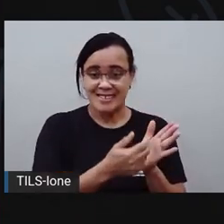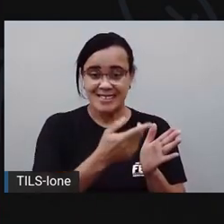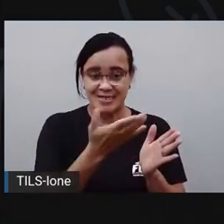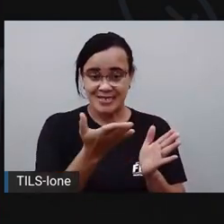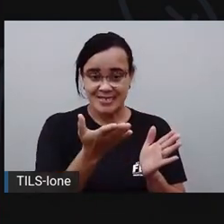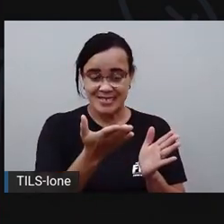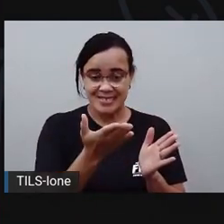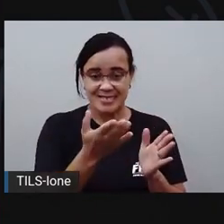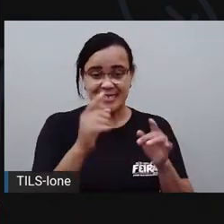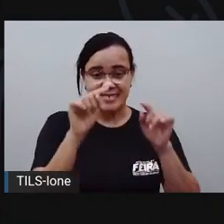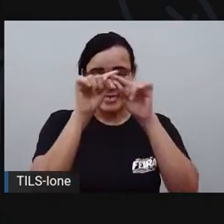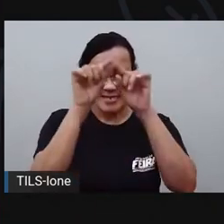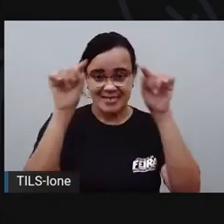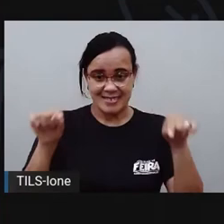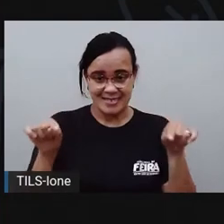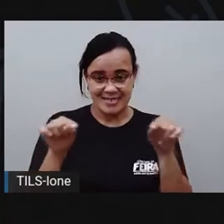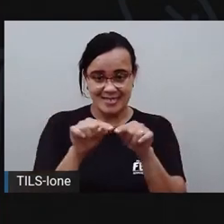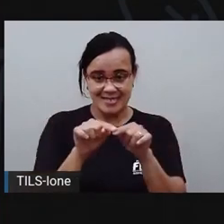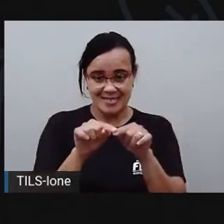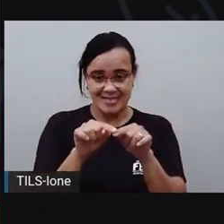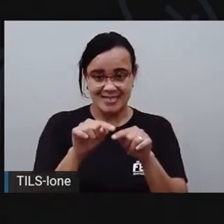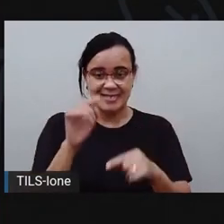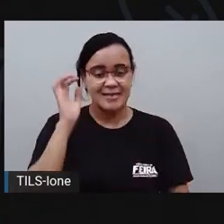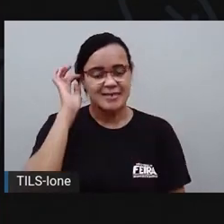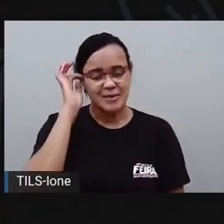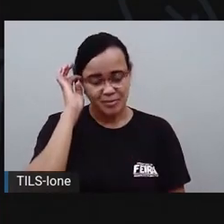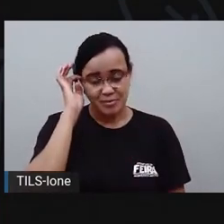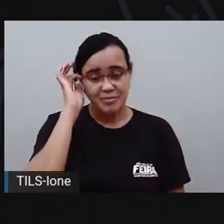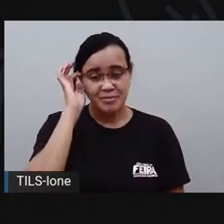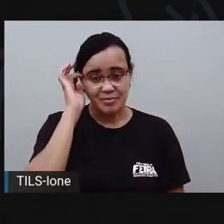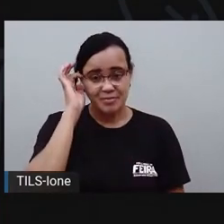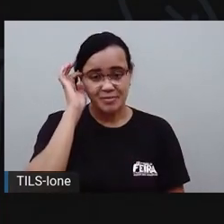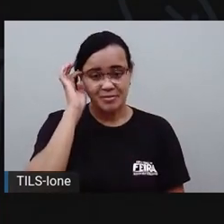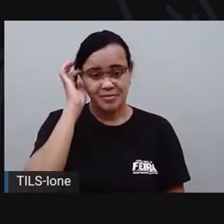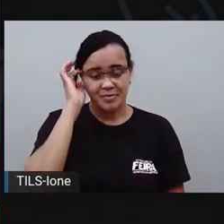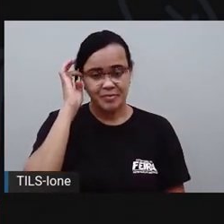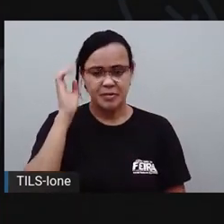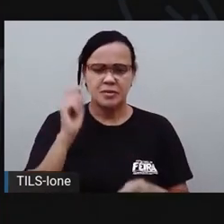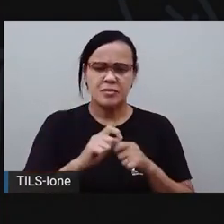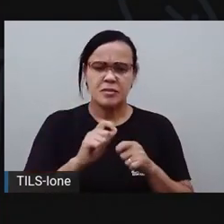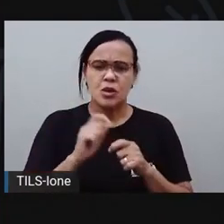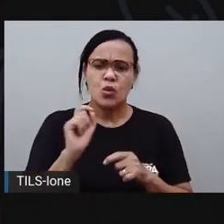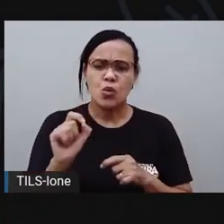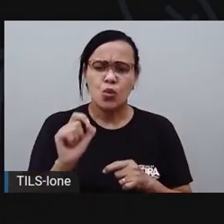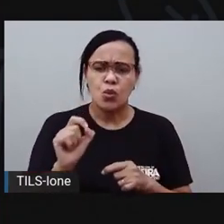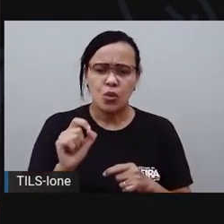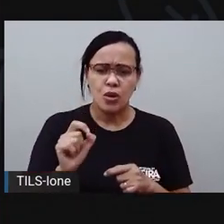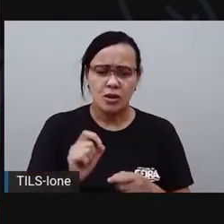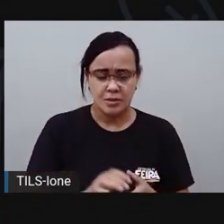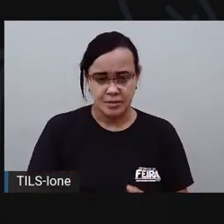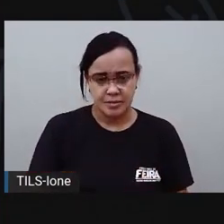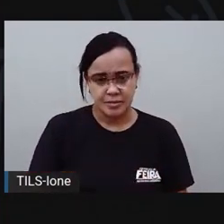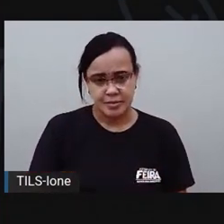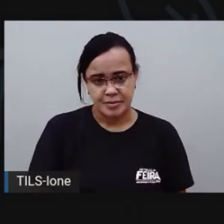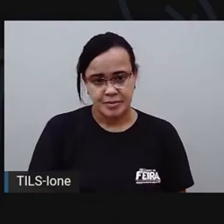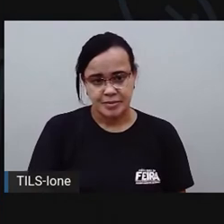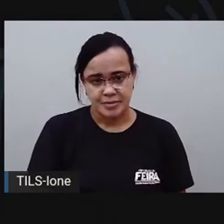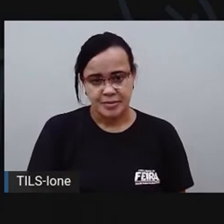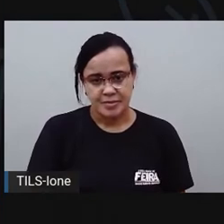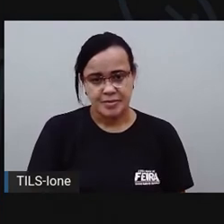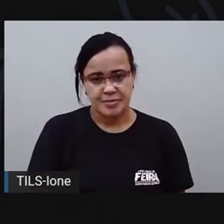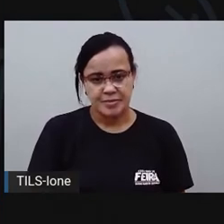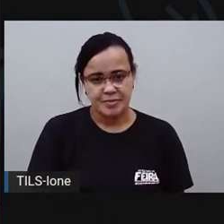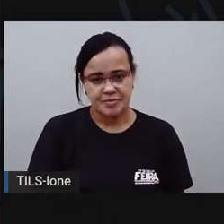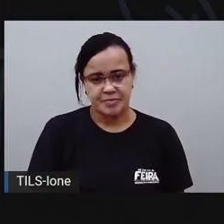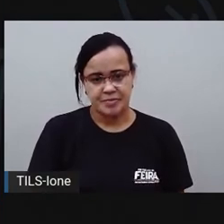Um quadrado. Pois é. O que é que a gente vai fazer agora? Essa parte aqui, ó,